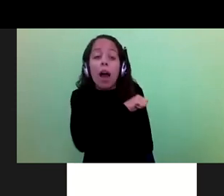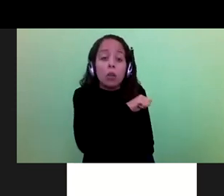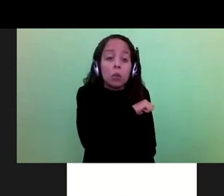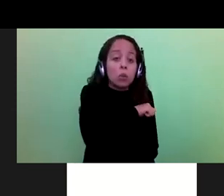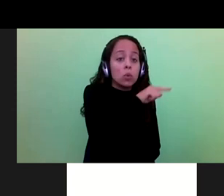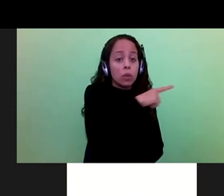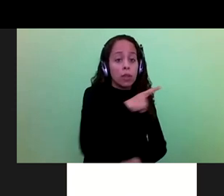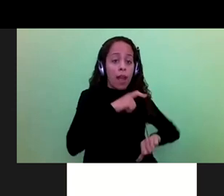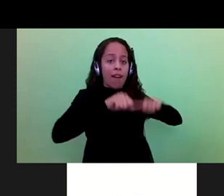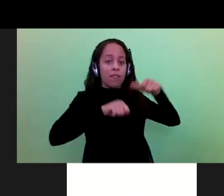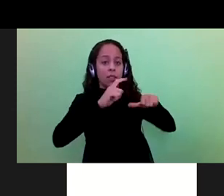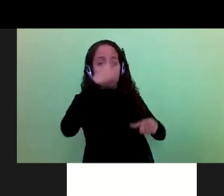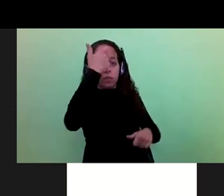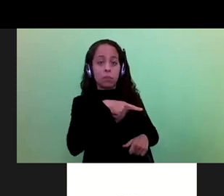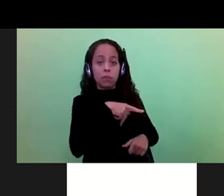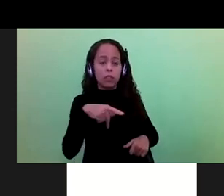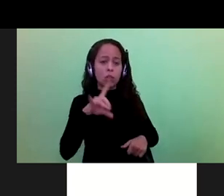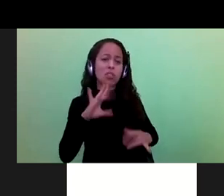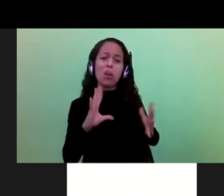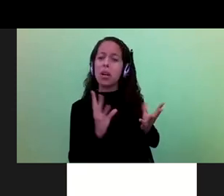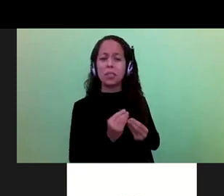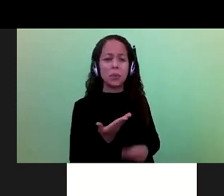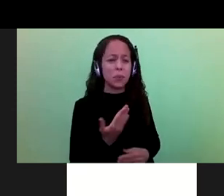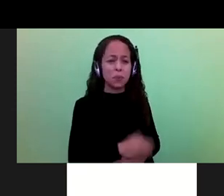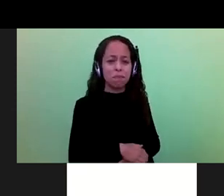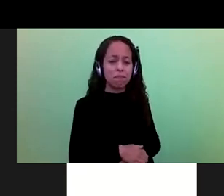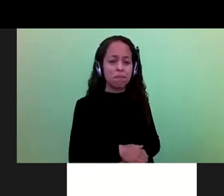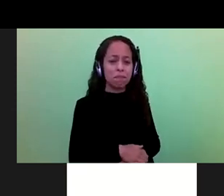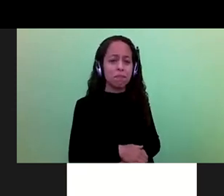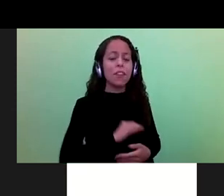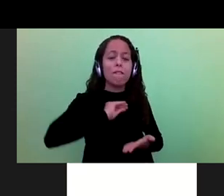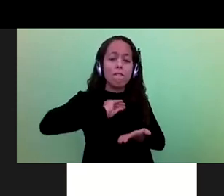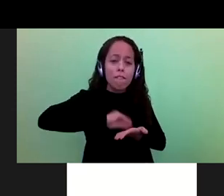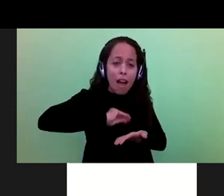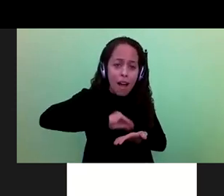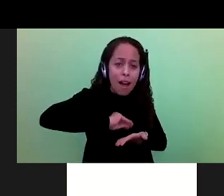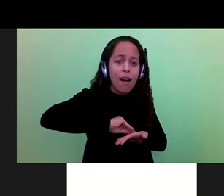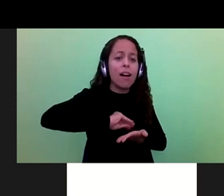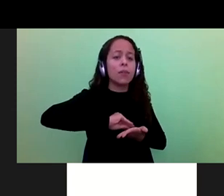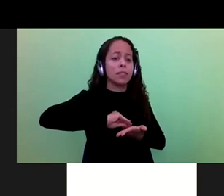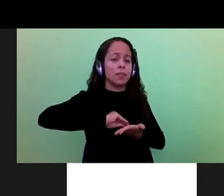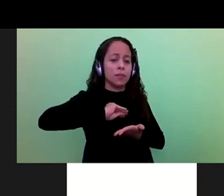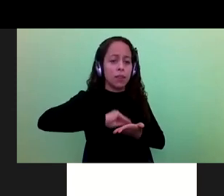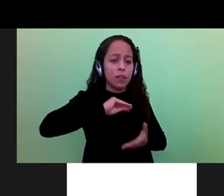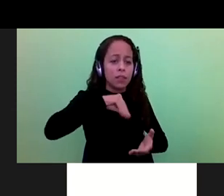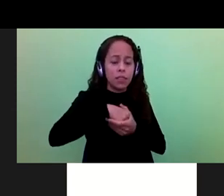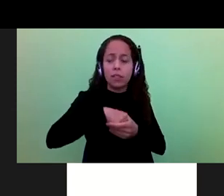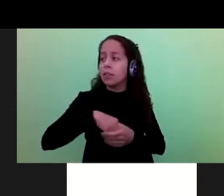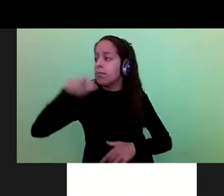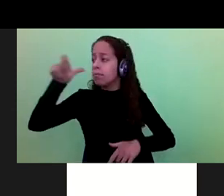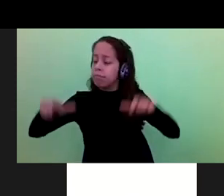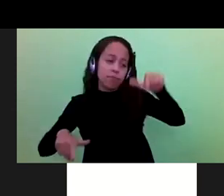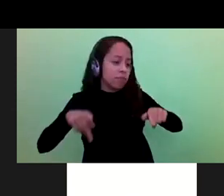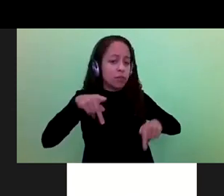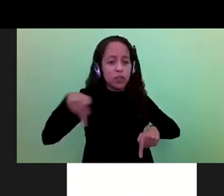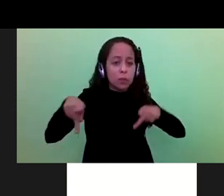É basicamente isso. Então, falta-nos ainda essa compreensão